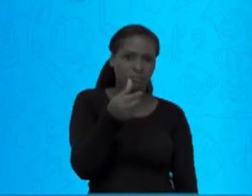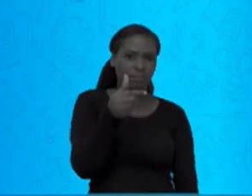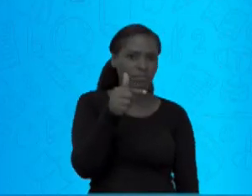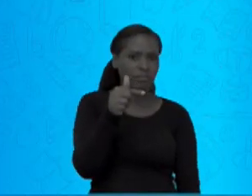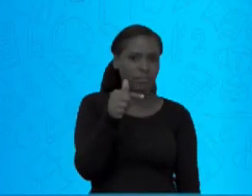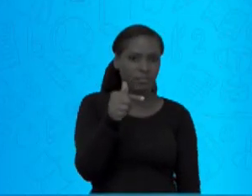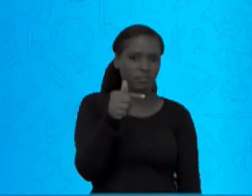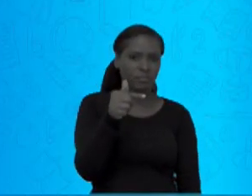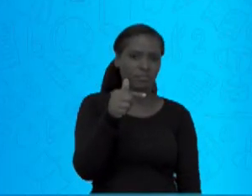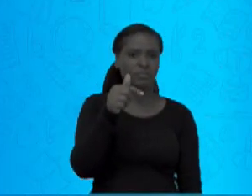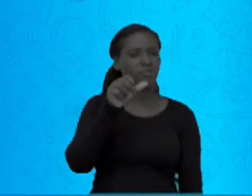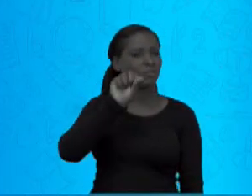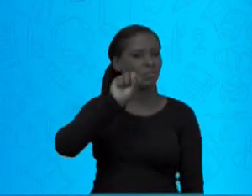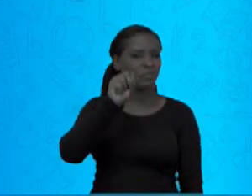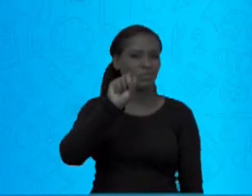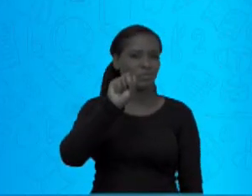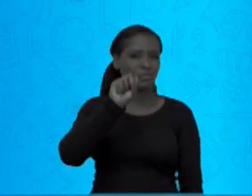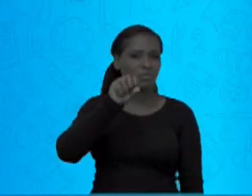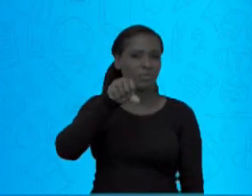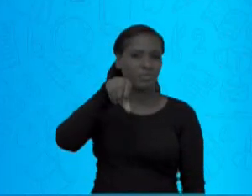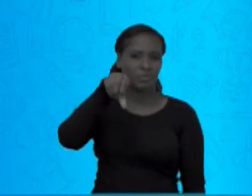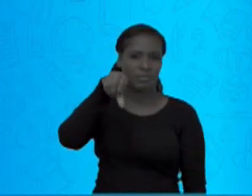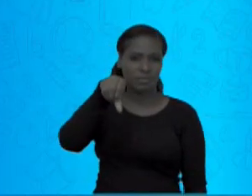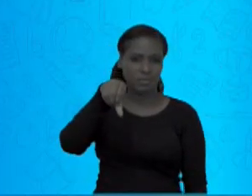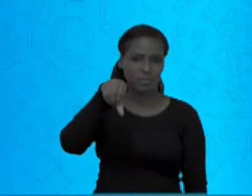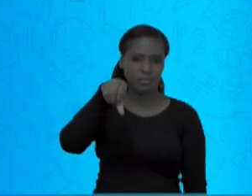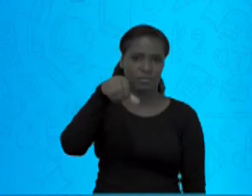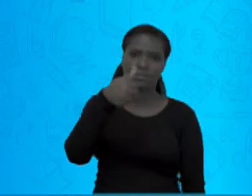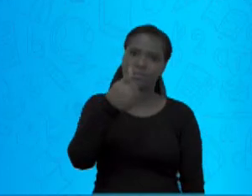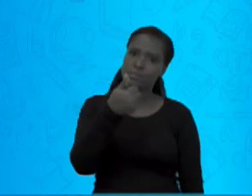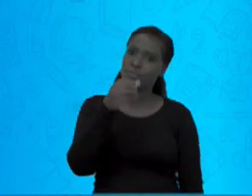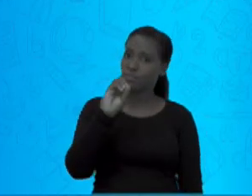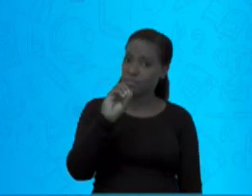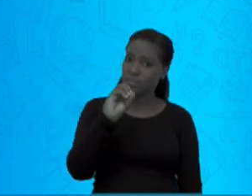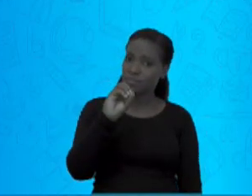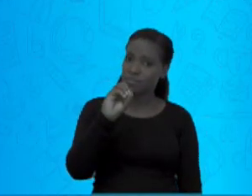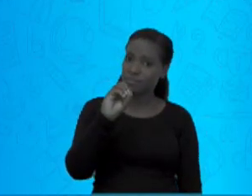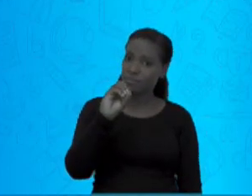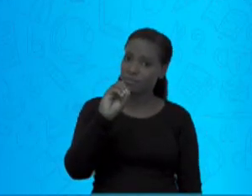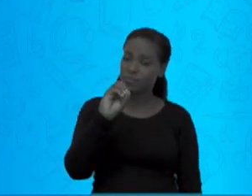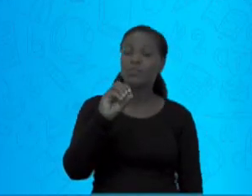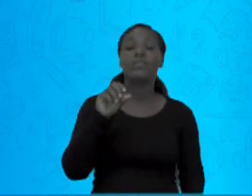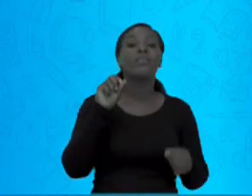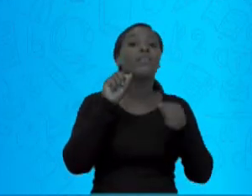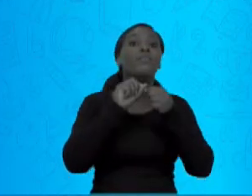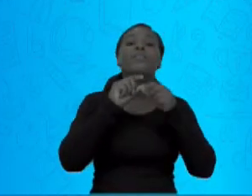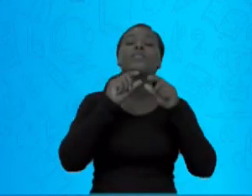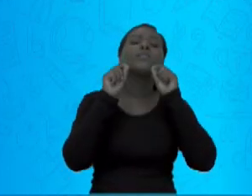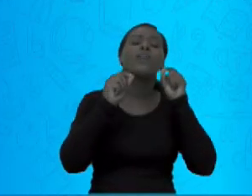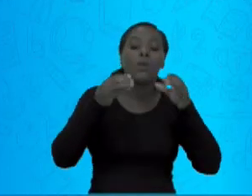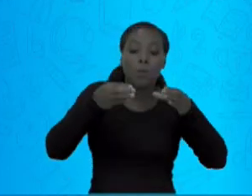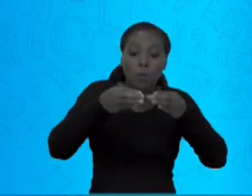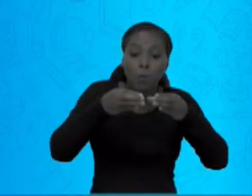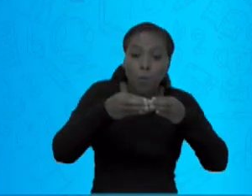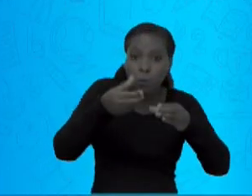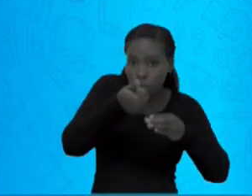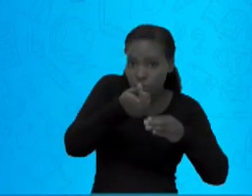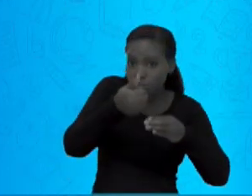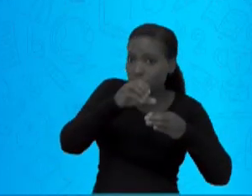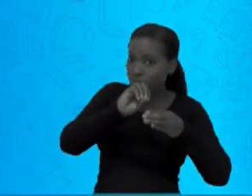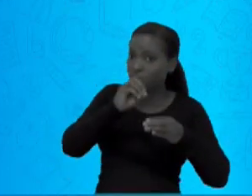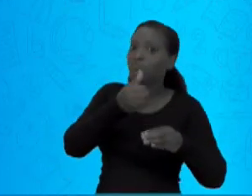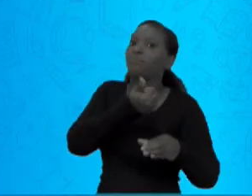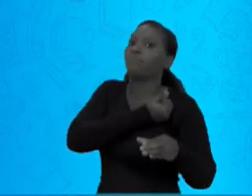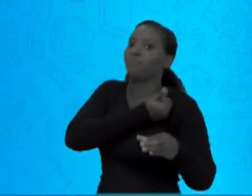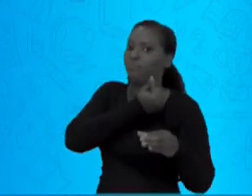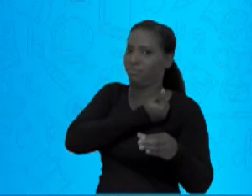6, 7, 8, 9, 10. Formei um grupo com 10 números. Agora,